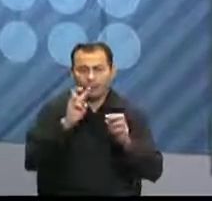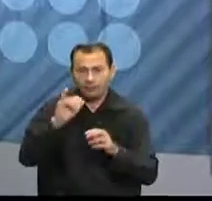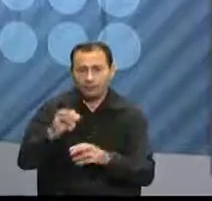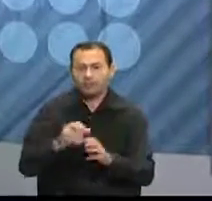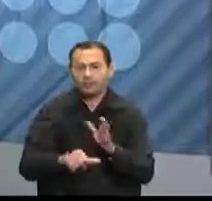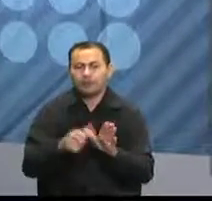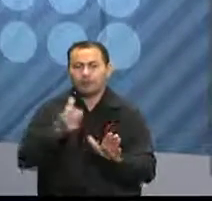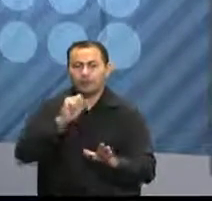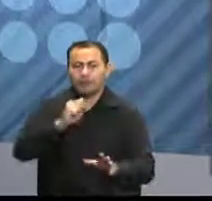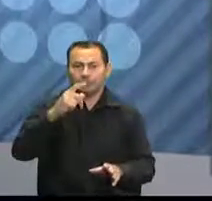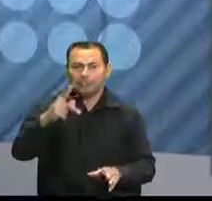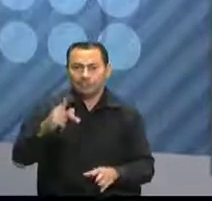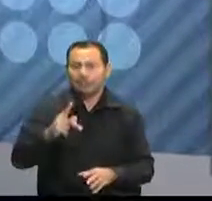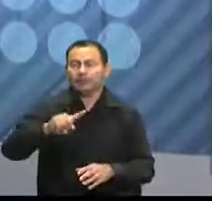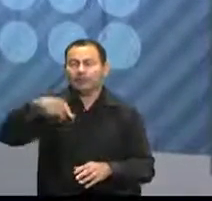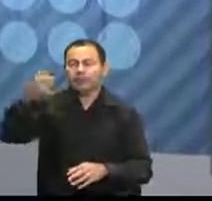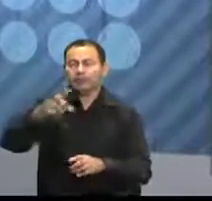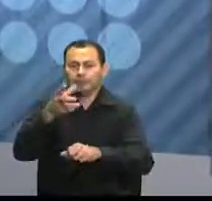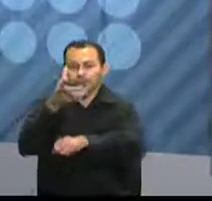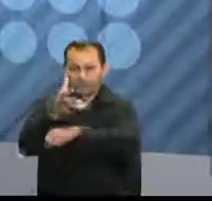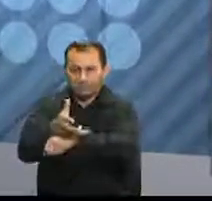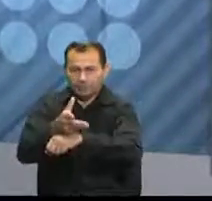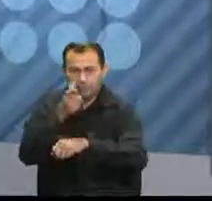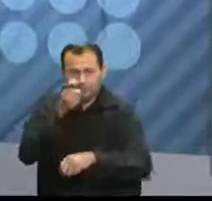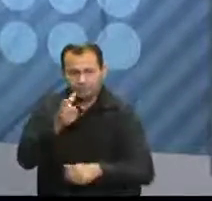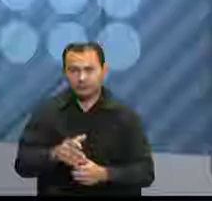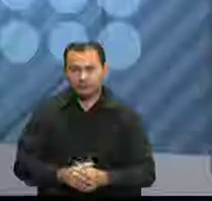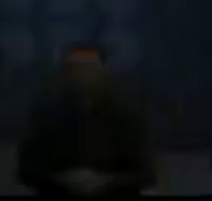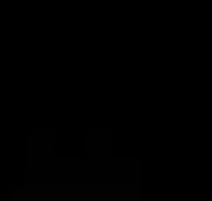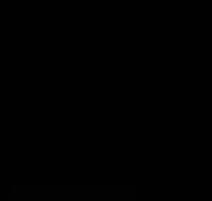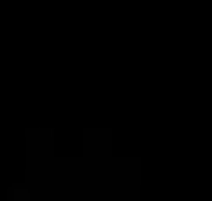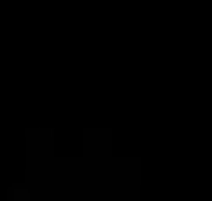para a primeira situação problema depois desse vídeo